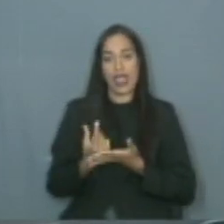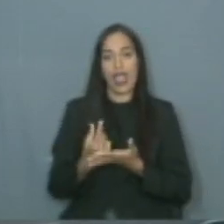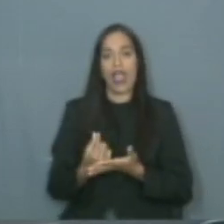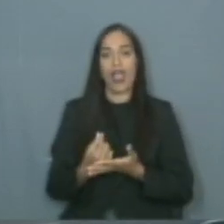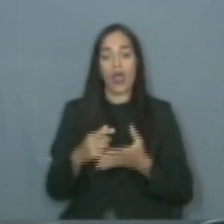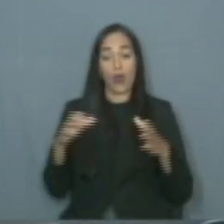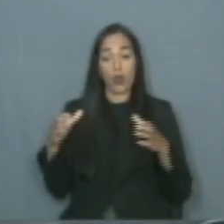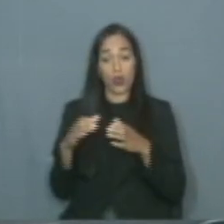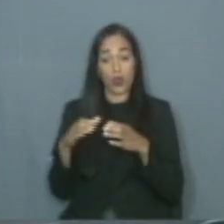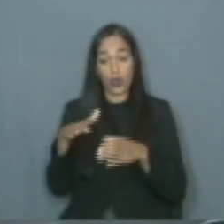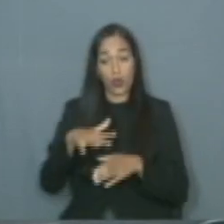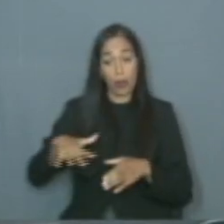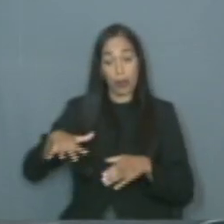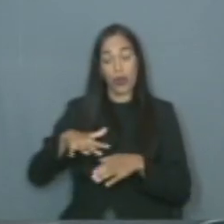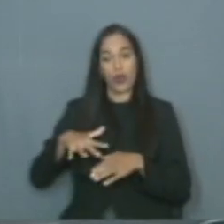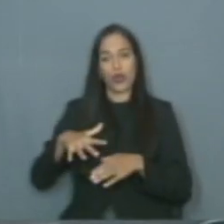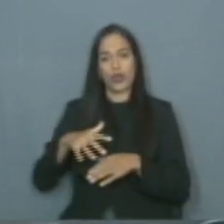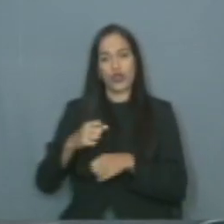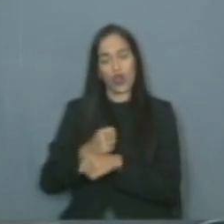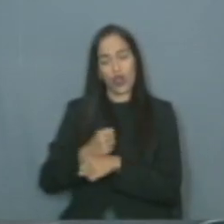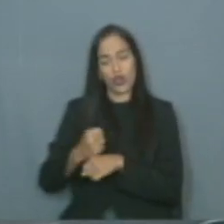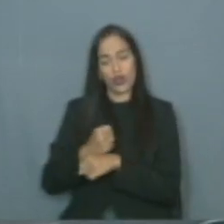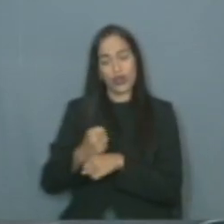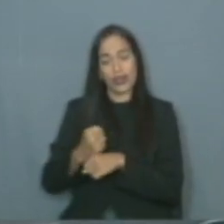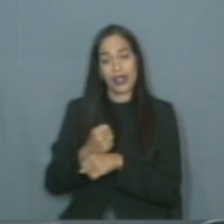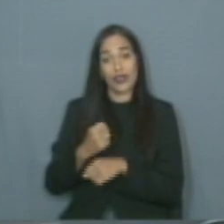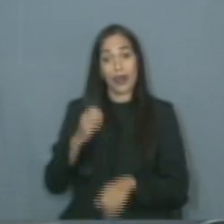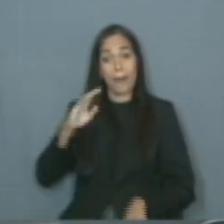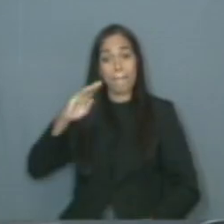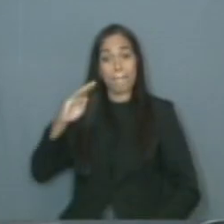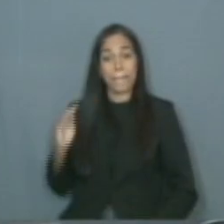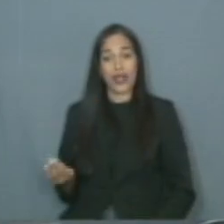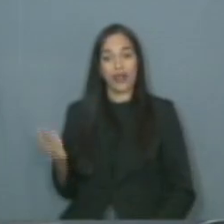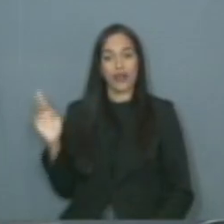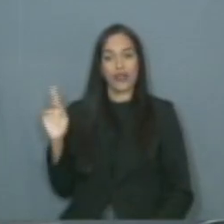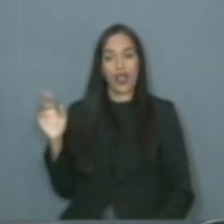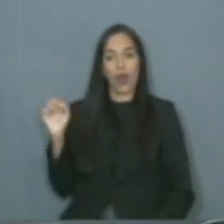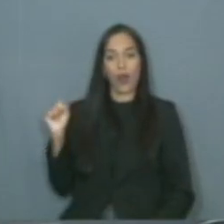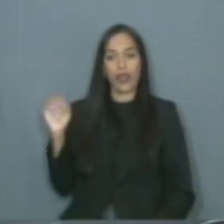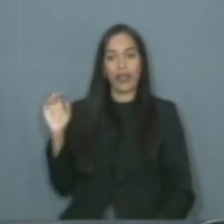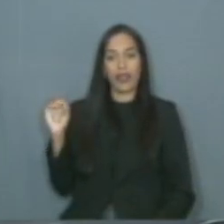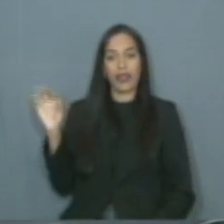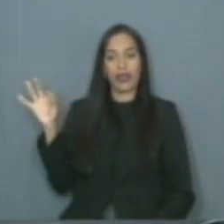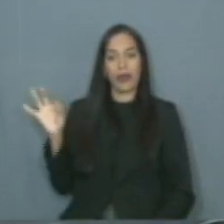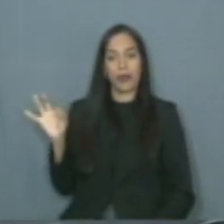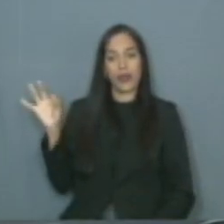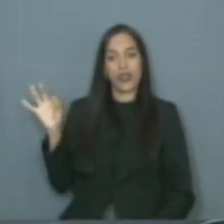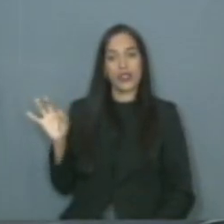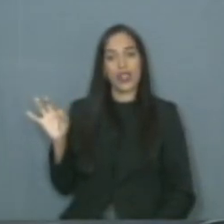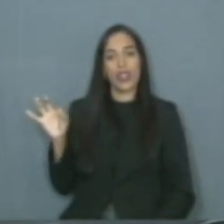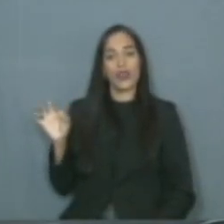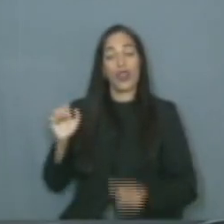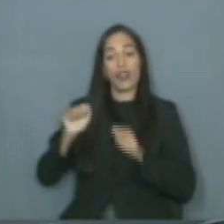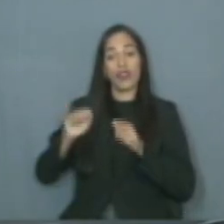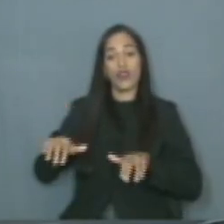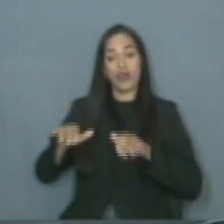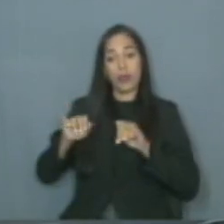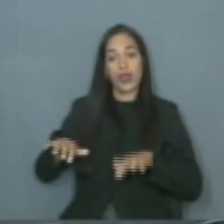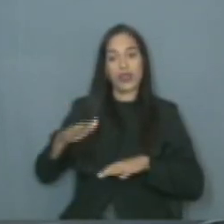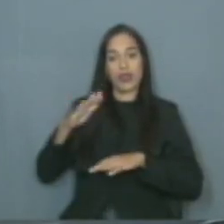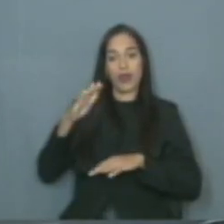reais todos os anos, lembrando que 80% do orçamento das Forças Armadas é despesa com